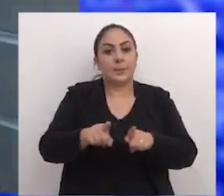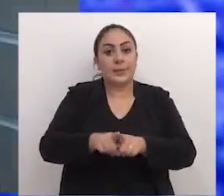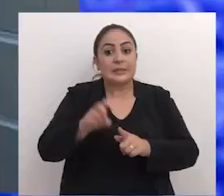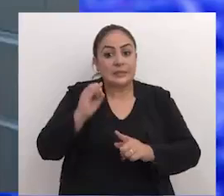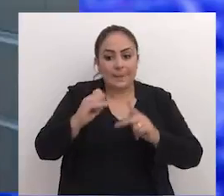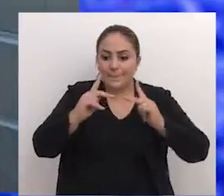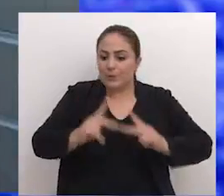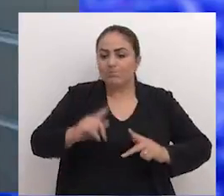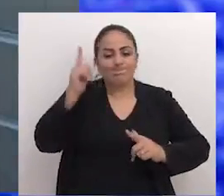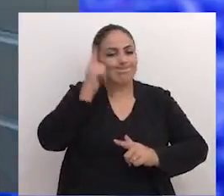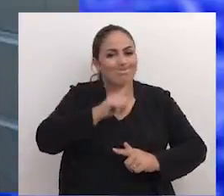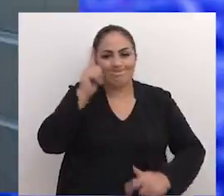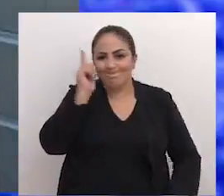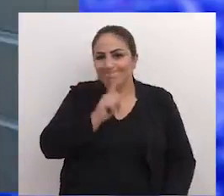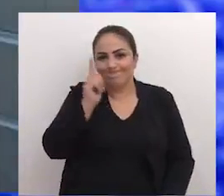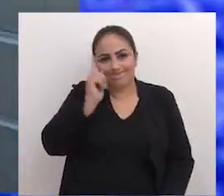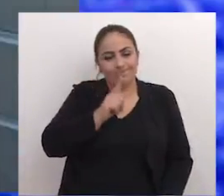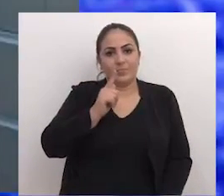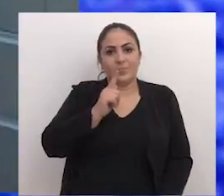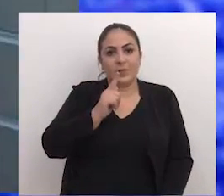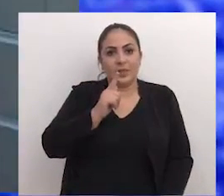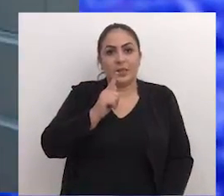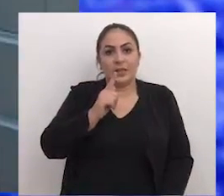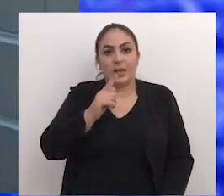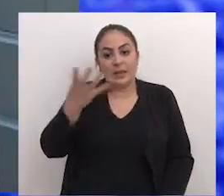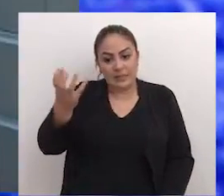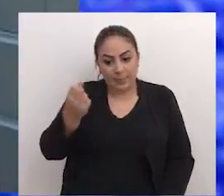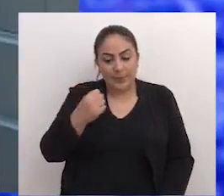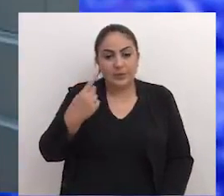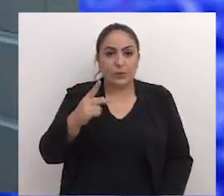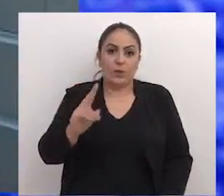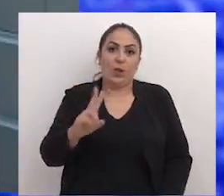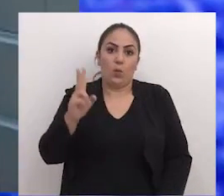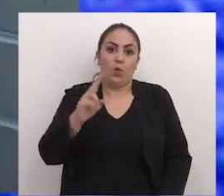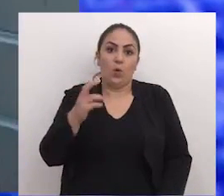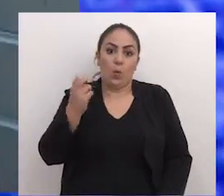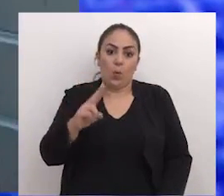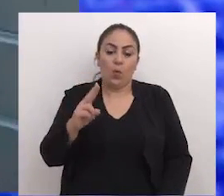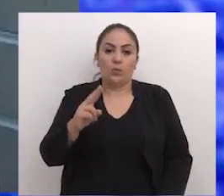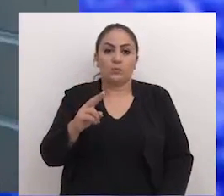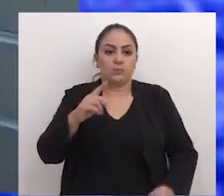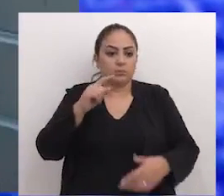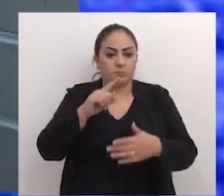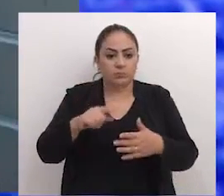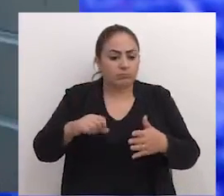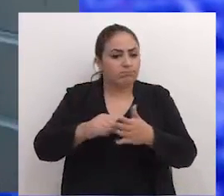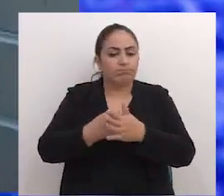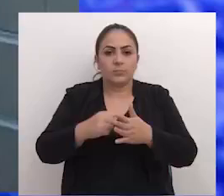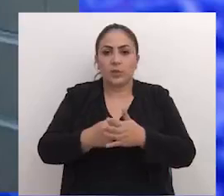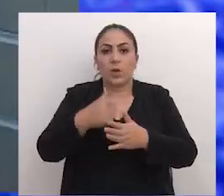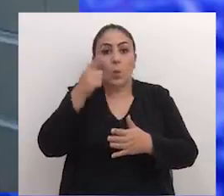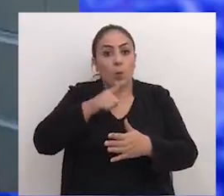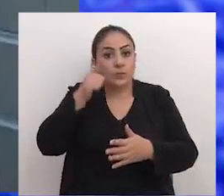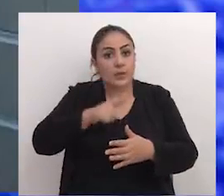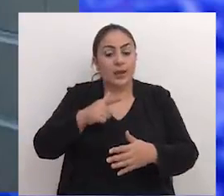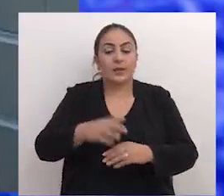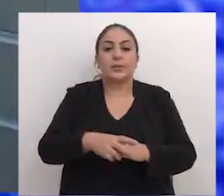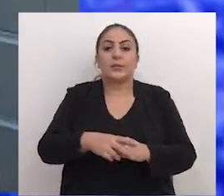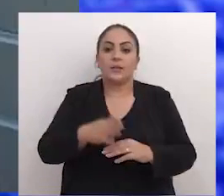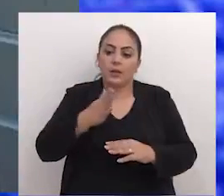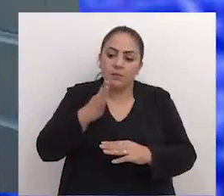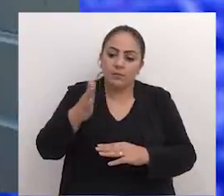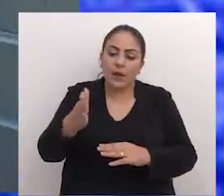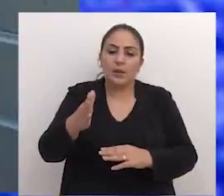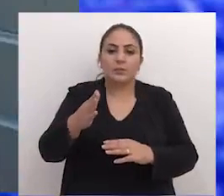caso a pessoa realmente não consiga pleitear seu benefício ou tenha o benefício indeferido, não consiga reverter essa situação,